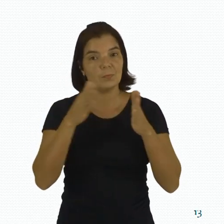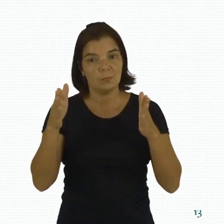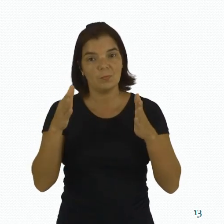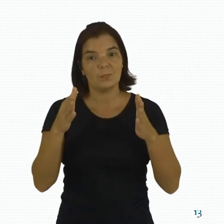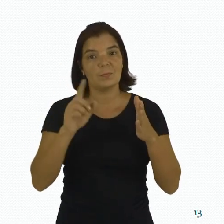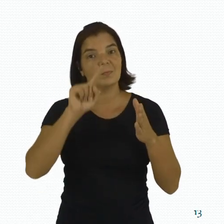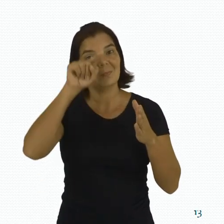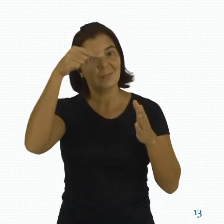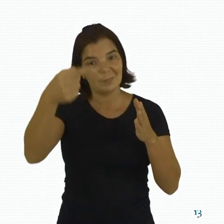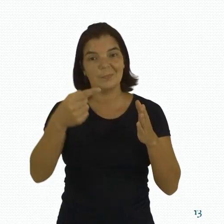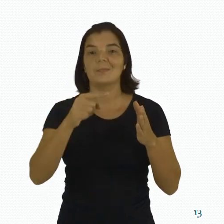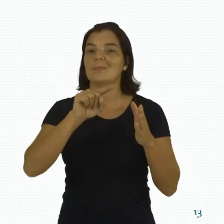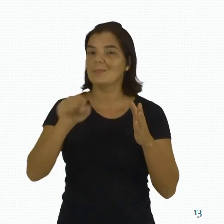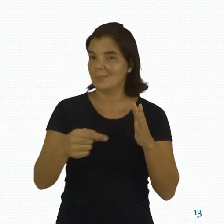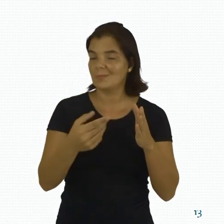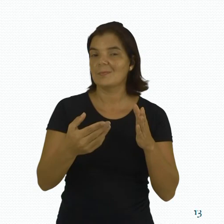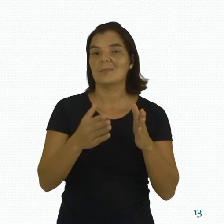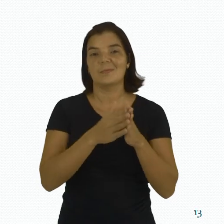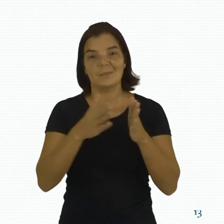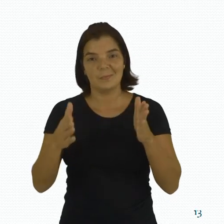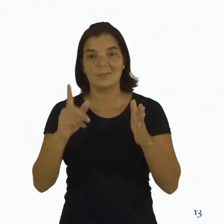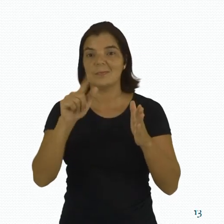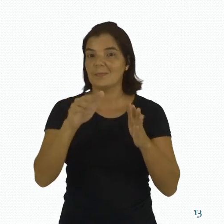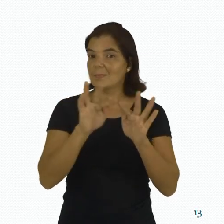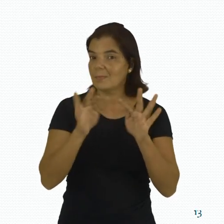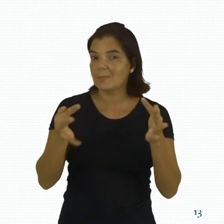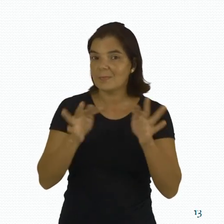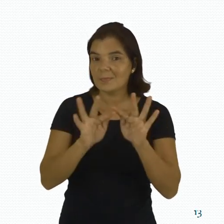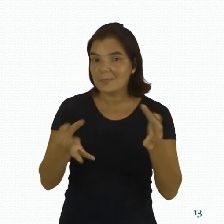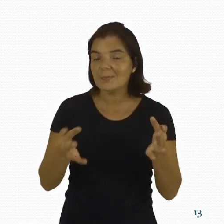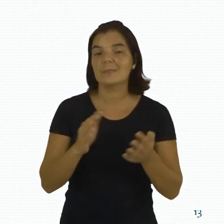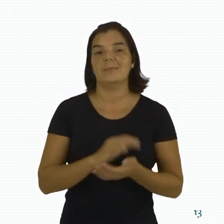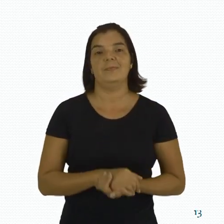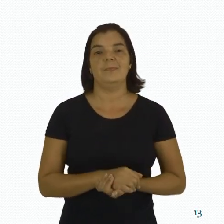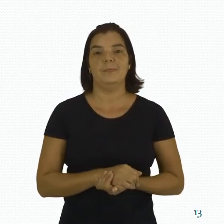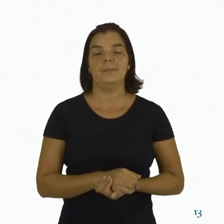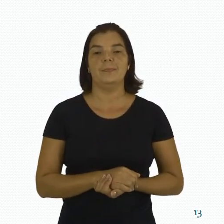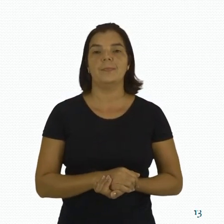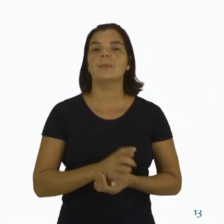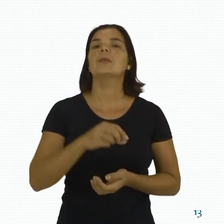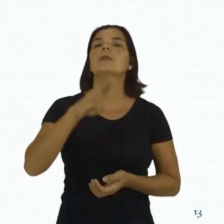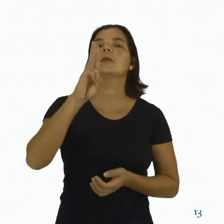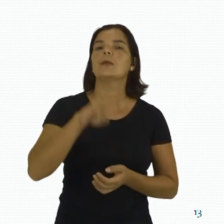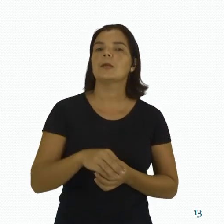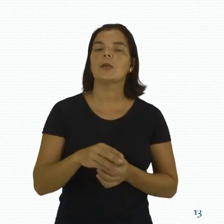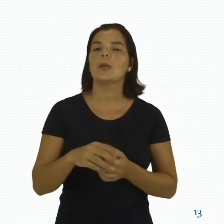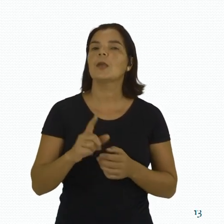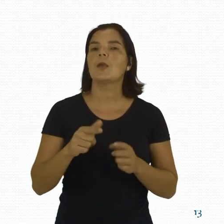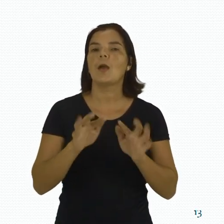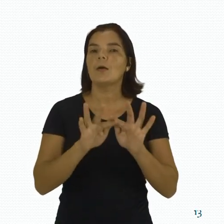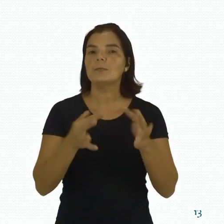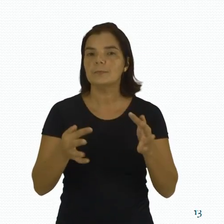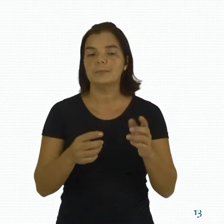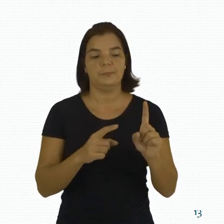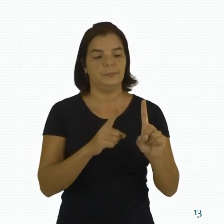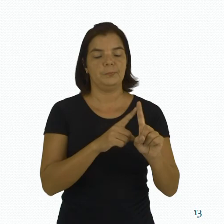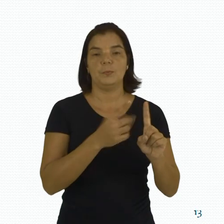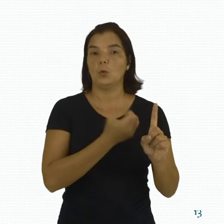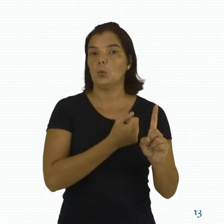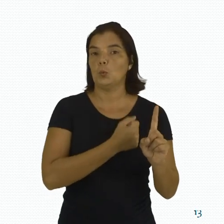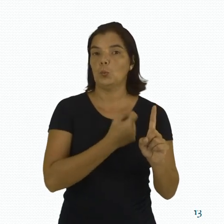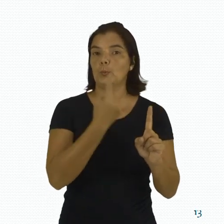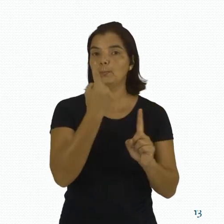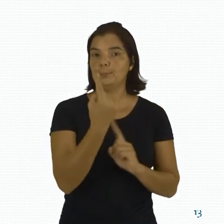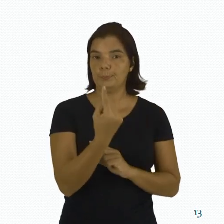que o período já começa após a vírgula, então a nossa dízima periódica aí é simples. Então vamos lá, quem é a parte inteira? Algarismo